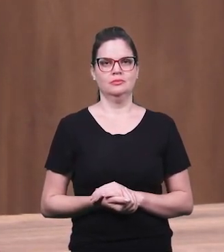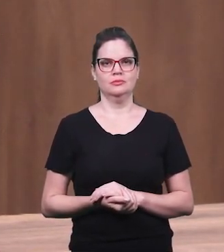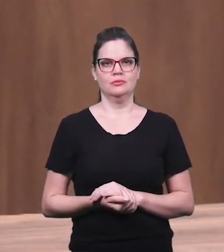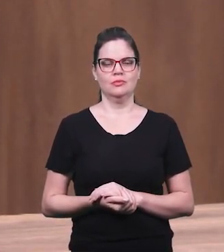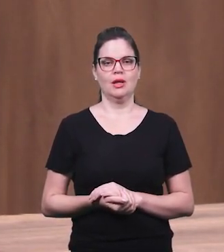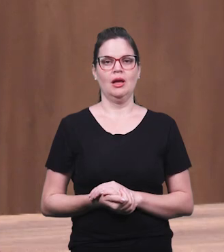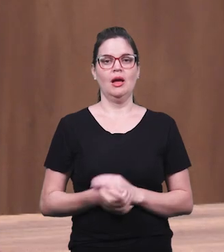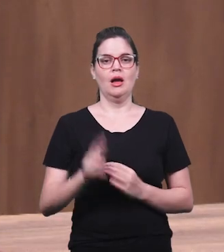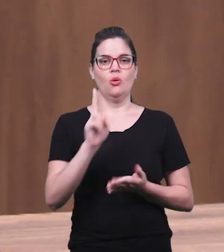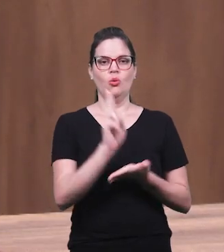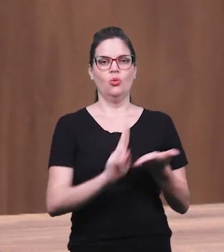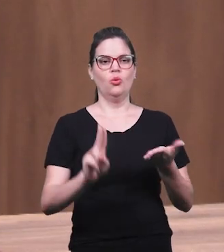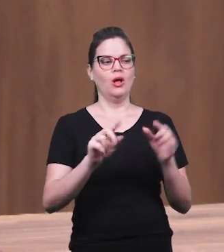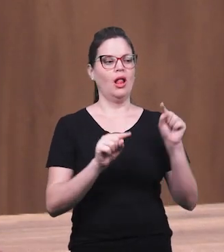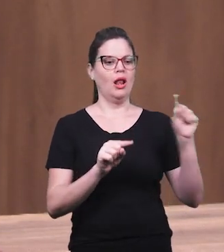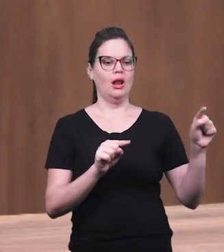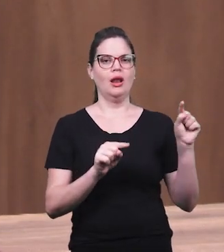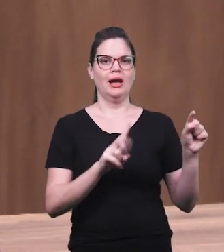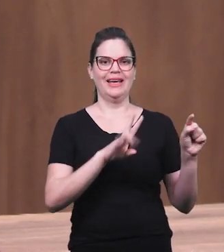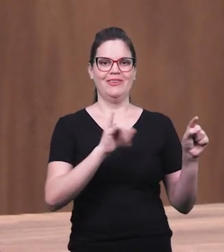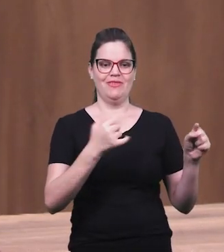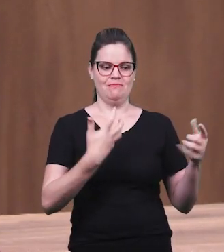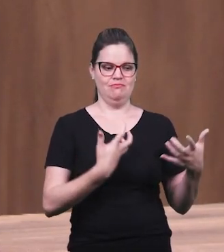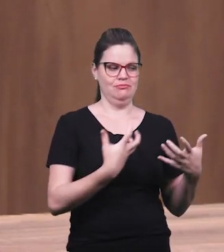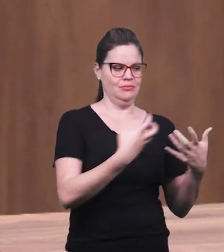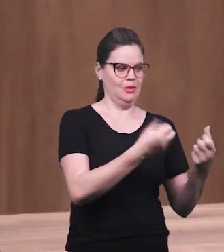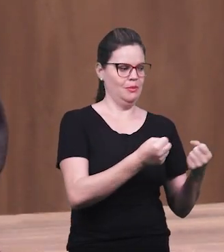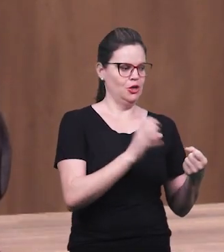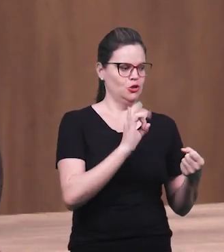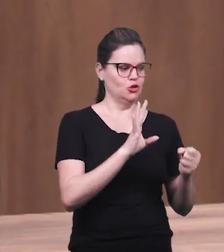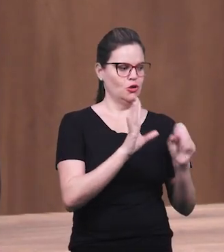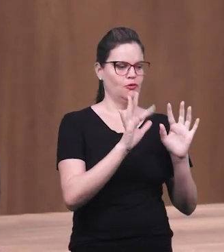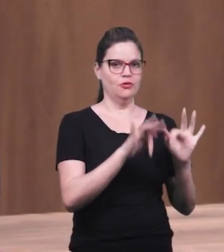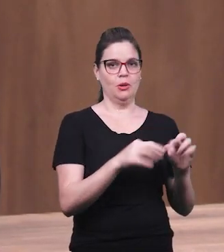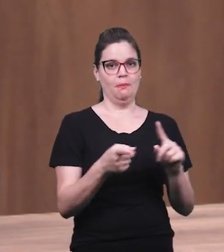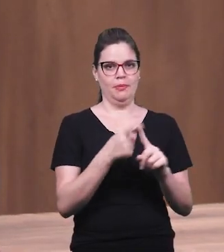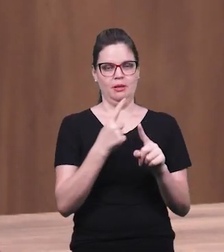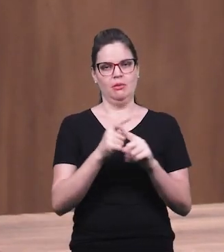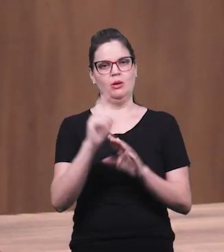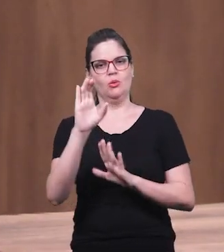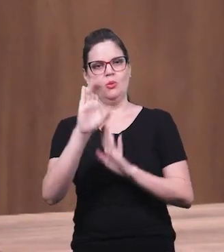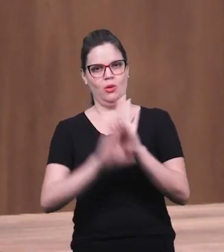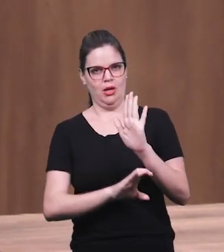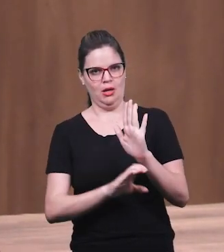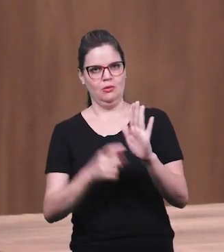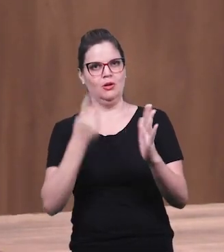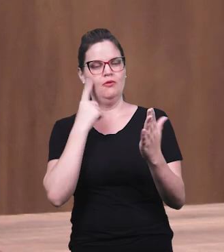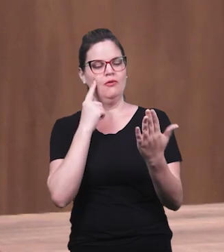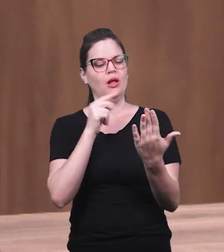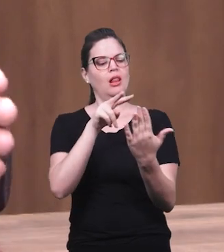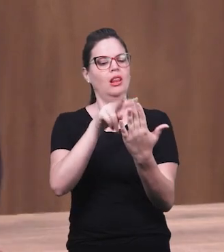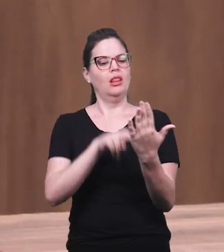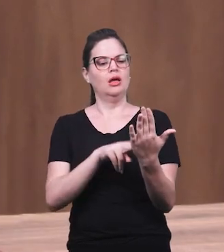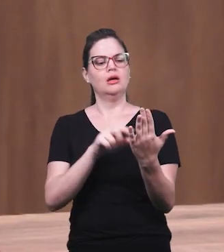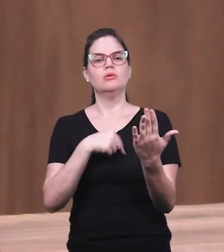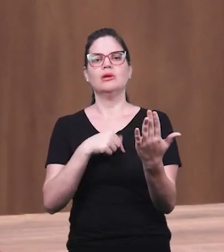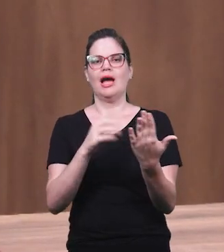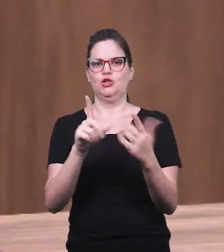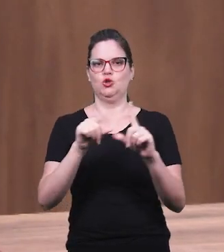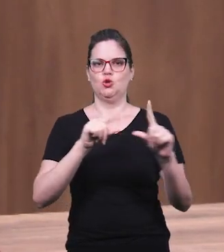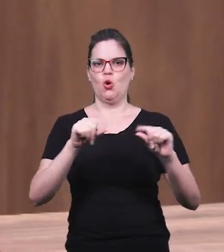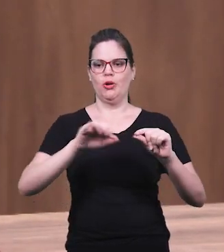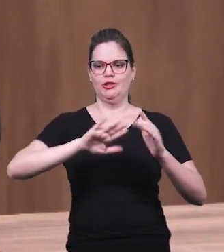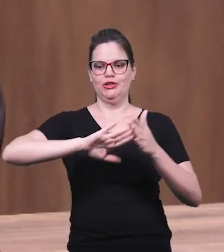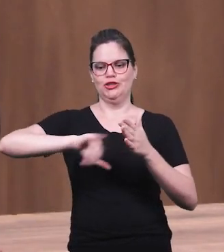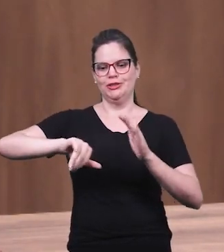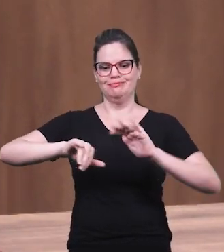universidade acolhedora só se define no final, né? Então, primeiro é o currículo, então ali já seleciona alguns, né?